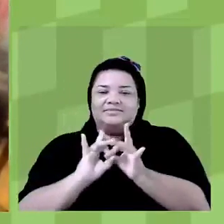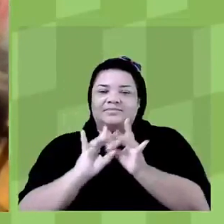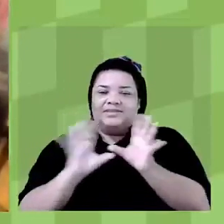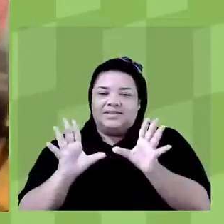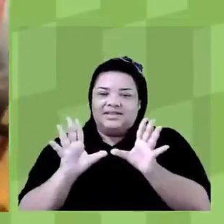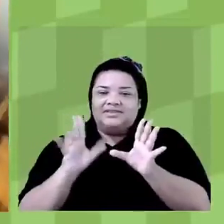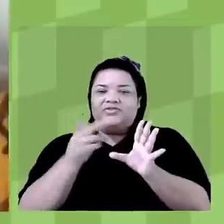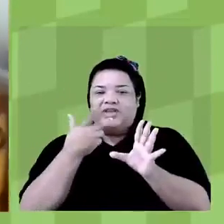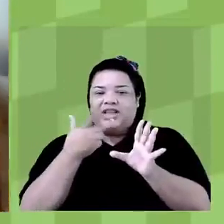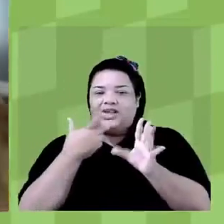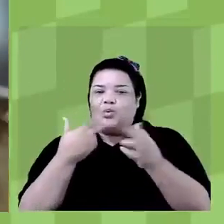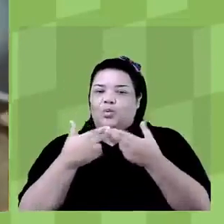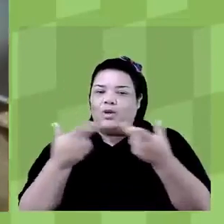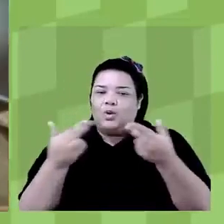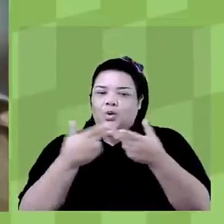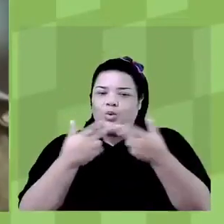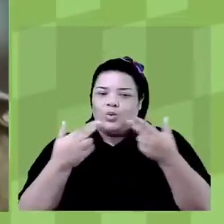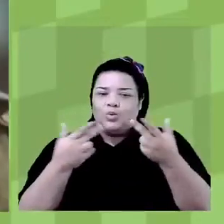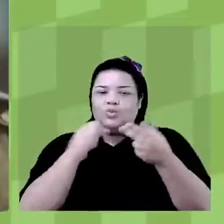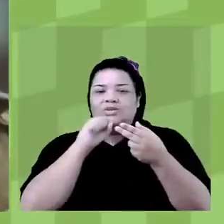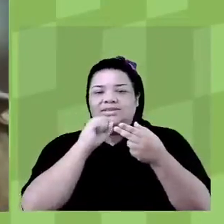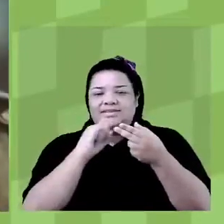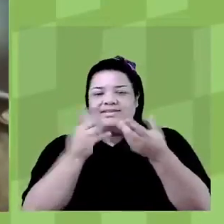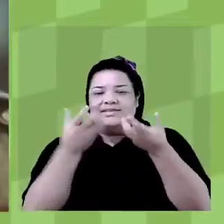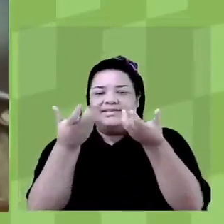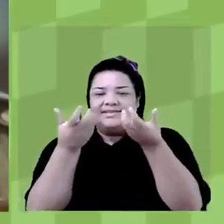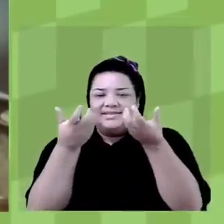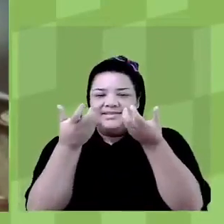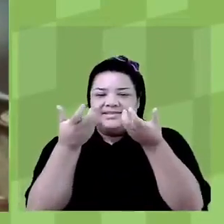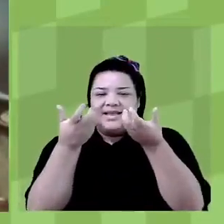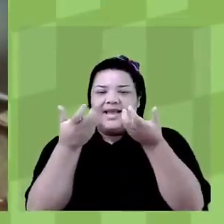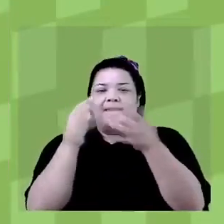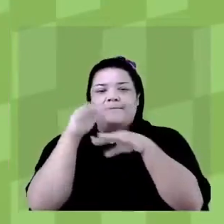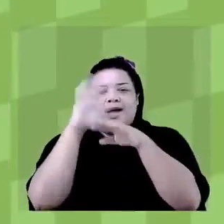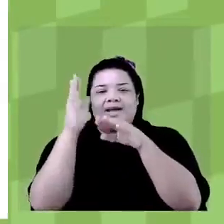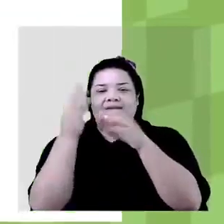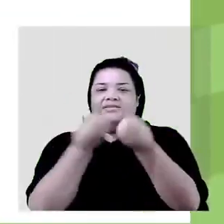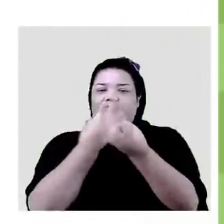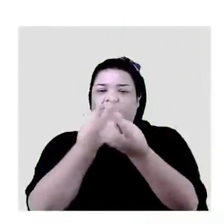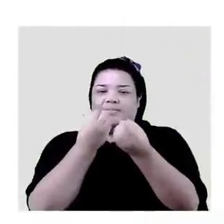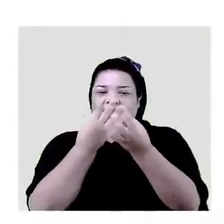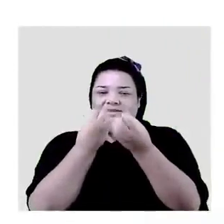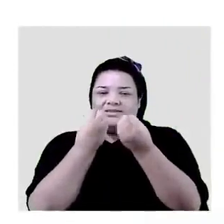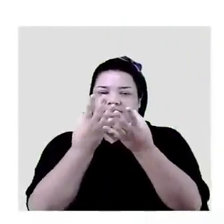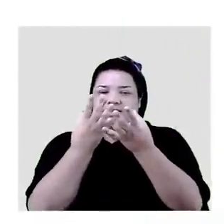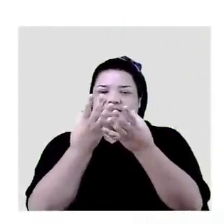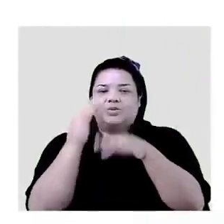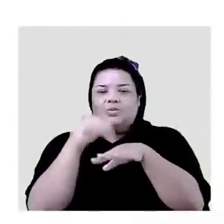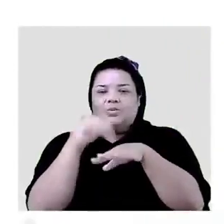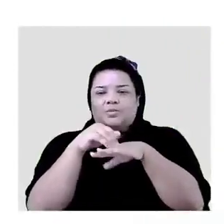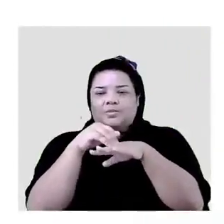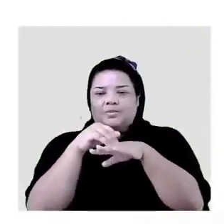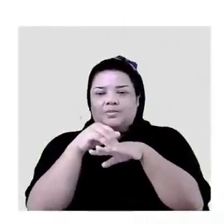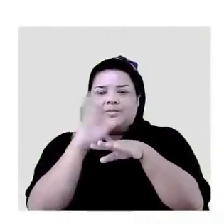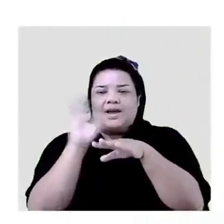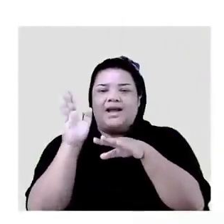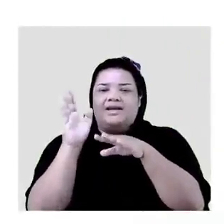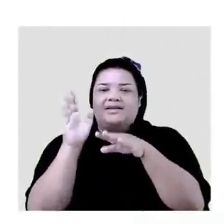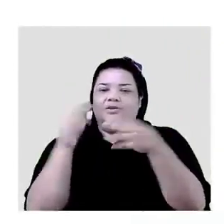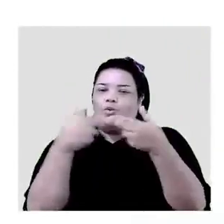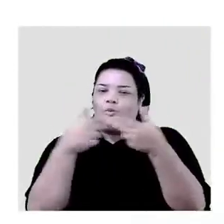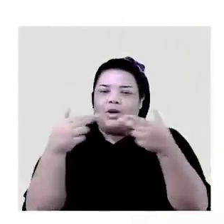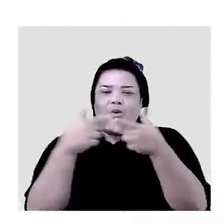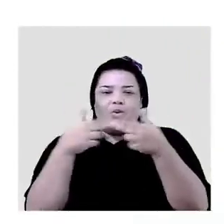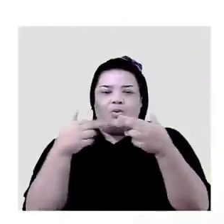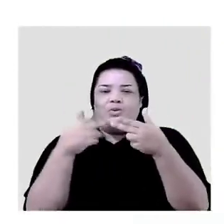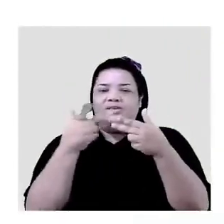acrescentassem, né, se elas têm mais alguma informação, algum dado para apresentar referente ao assunto